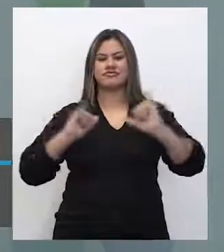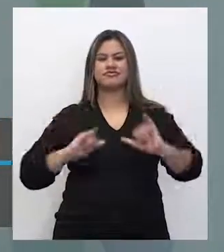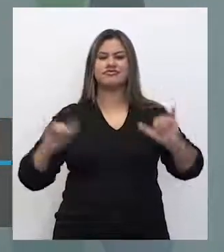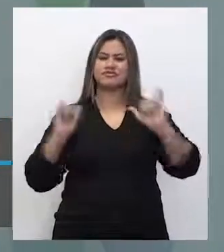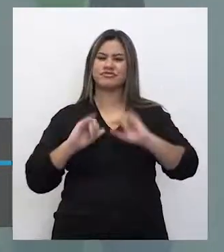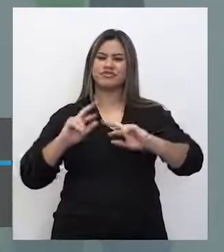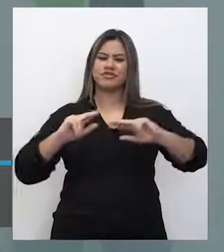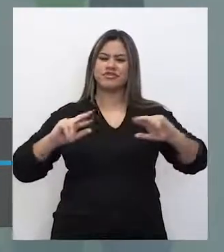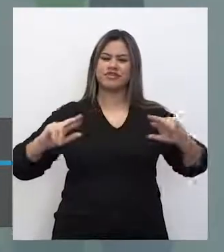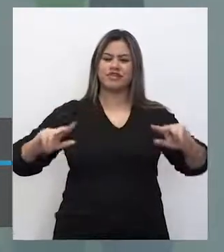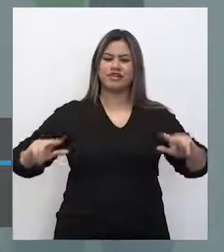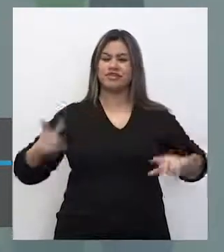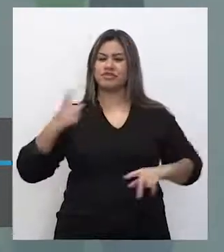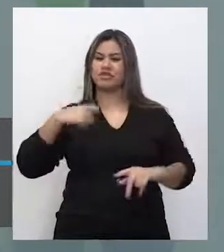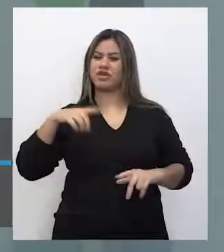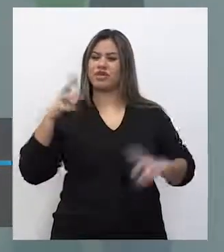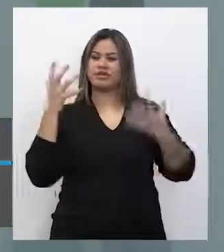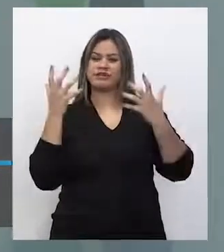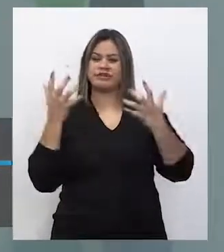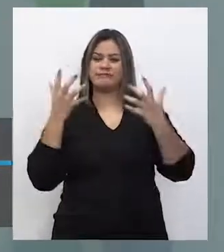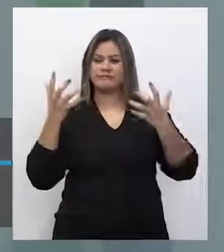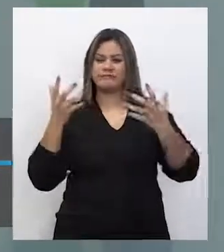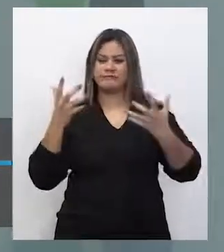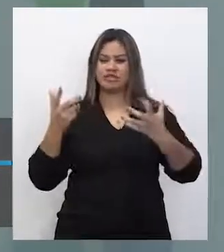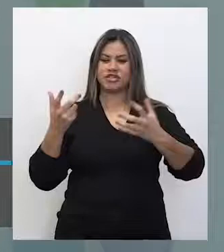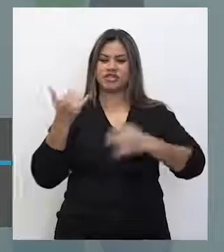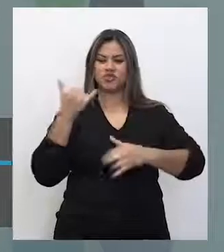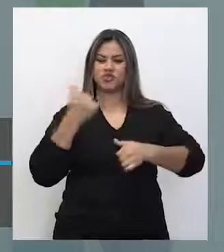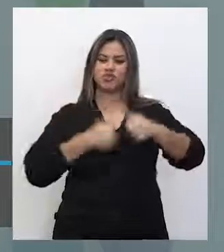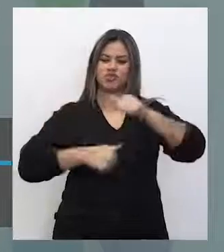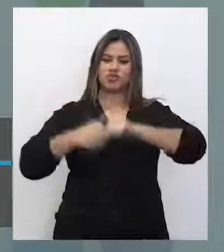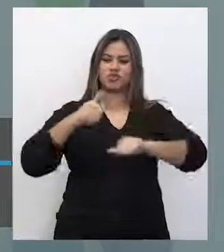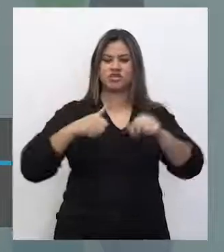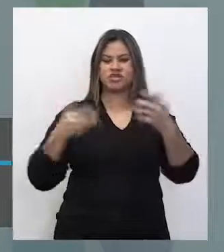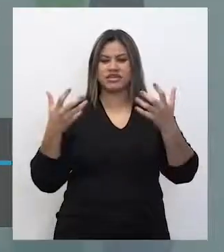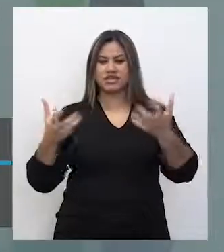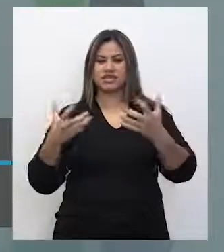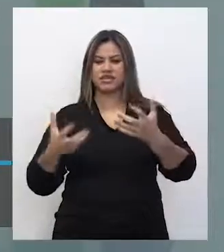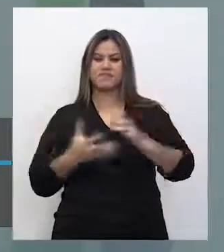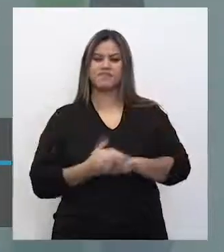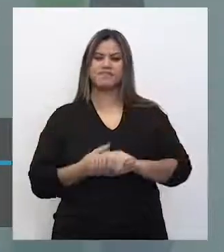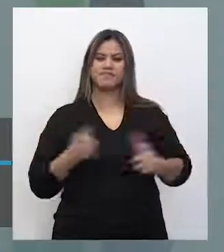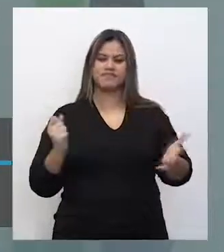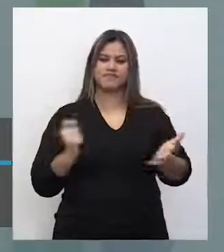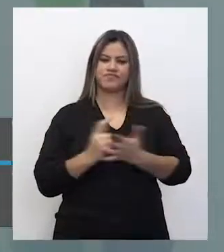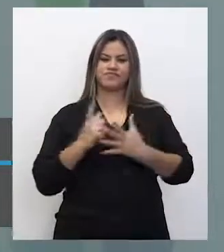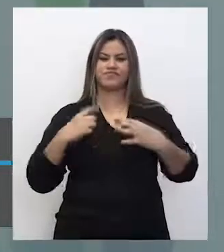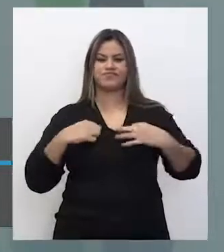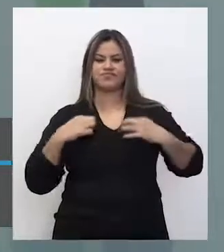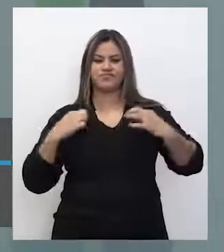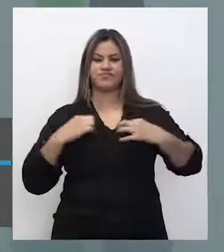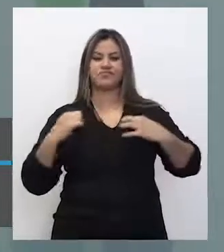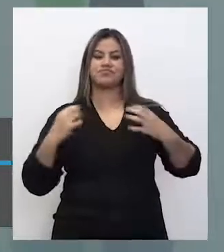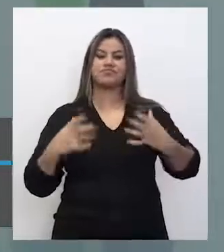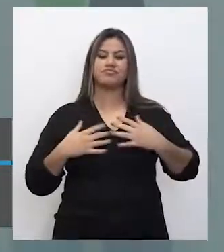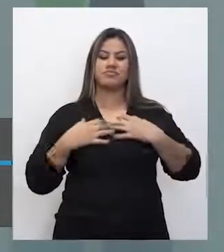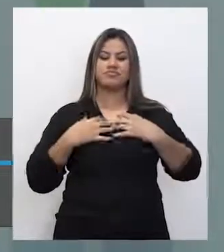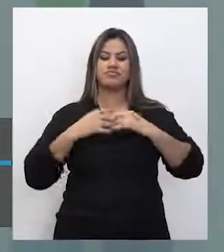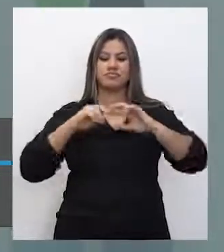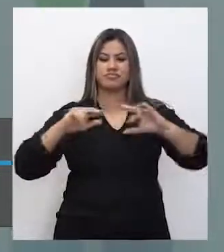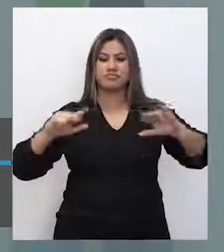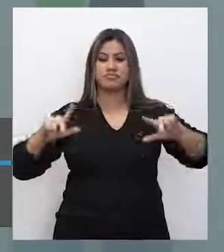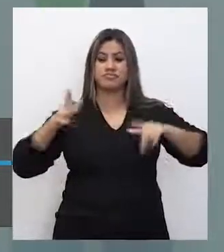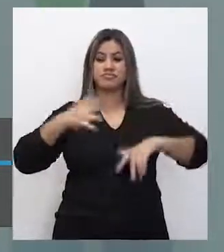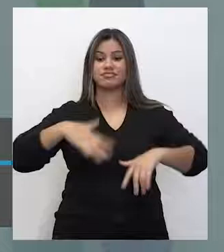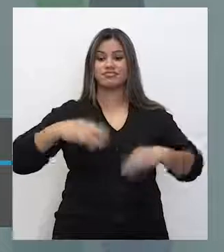publicitários. E aí todo mundo fica lá, opa, quero trocar de celular, quero comprar roupas e tal. E aí a galera vai fazer o